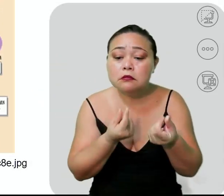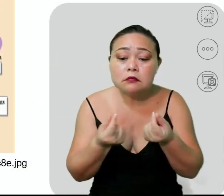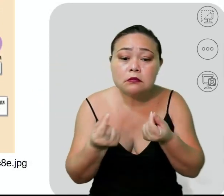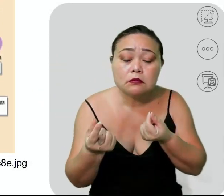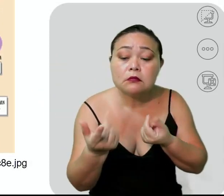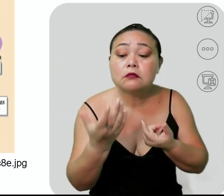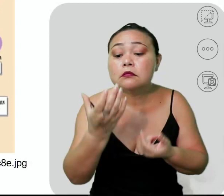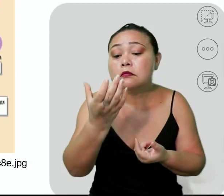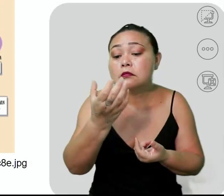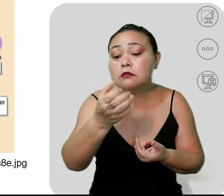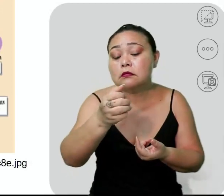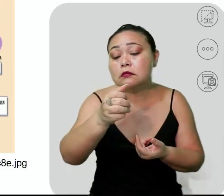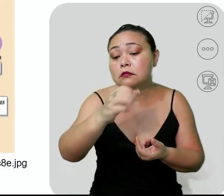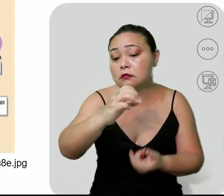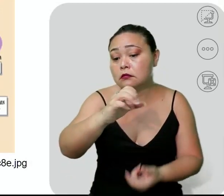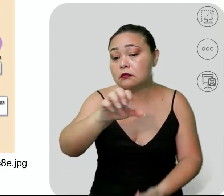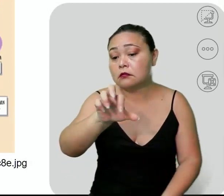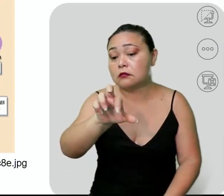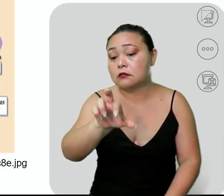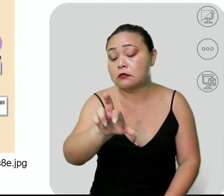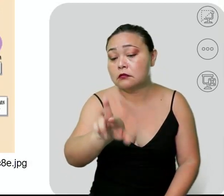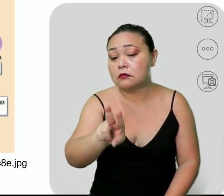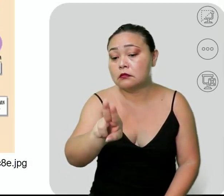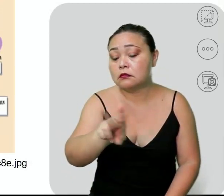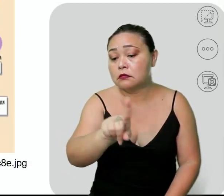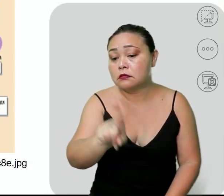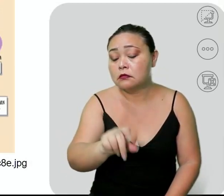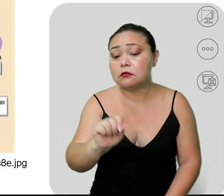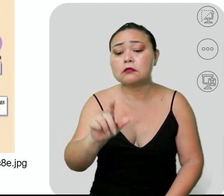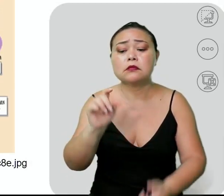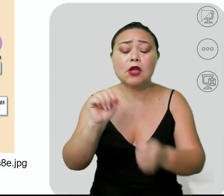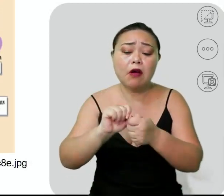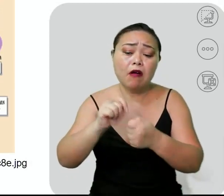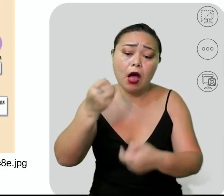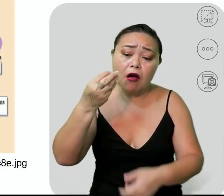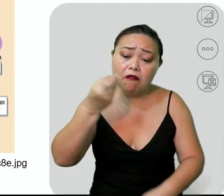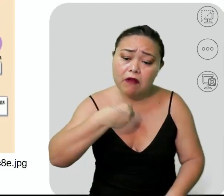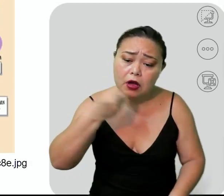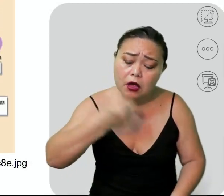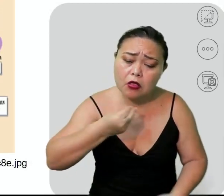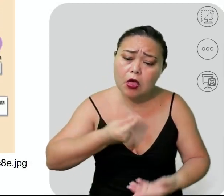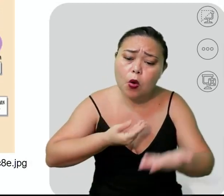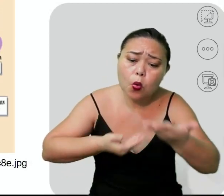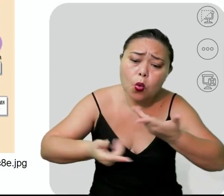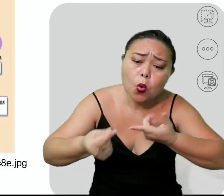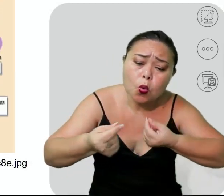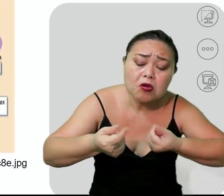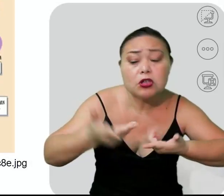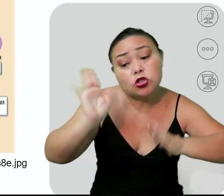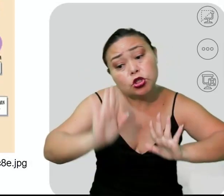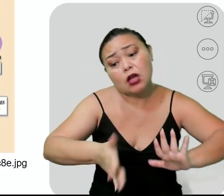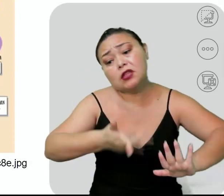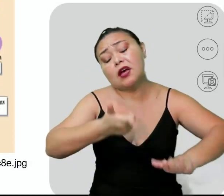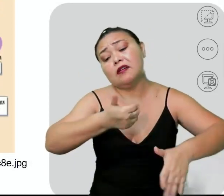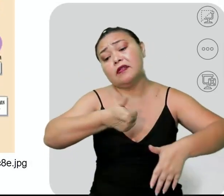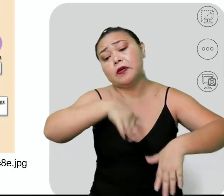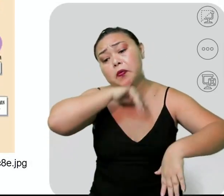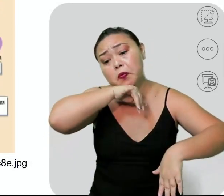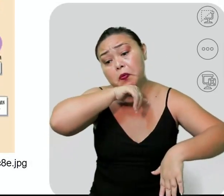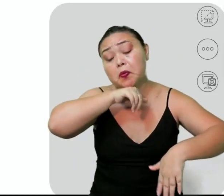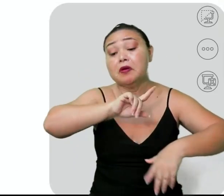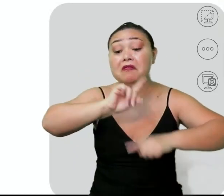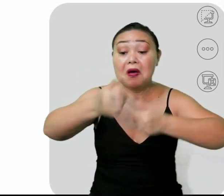as cruzadas, isso vai impedir, isso vai enfraquecer o comércio. Já estava ruim, vai